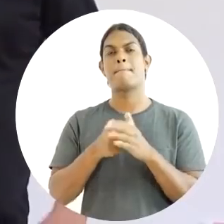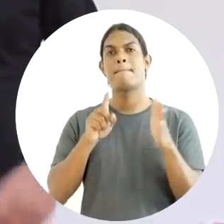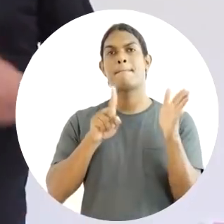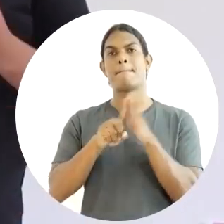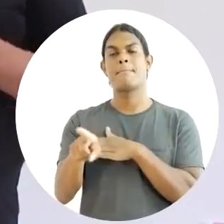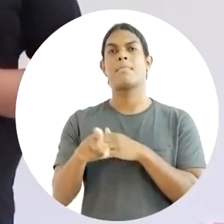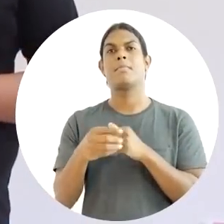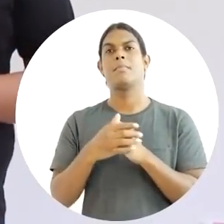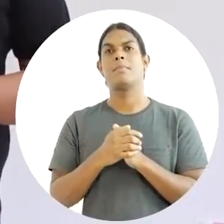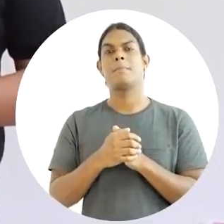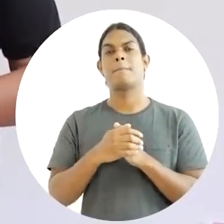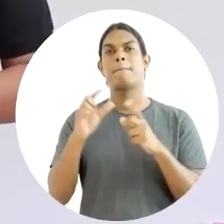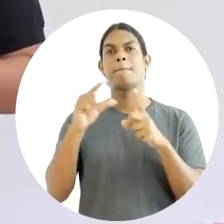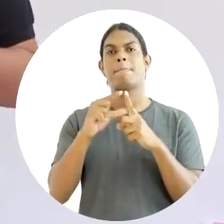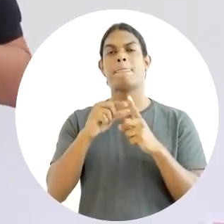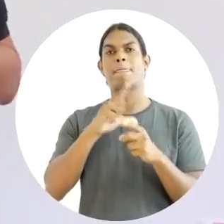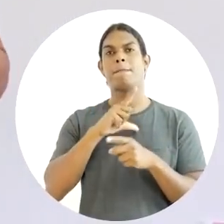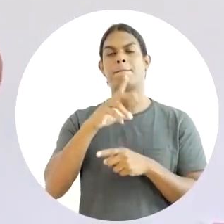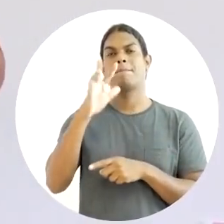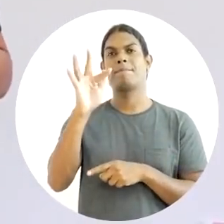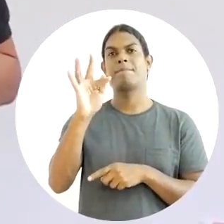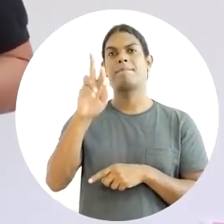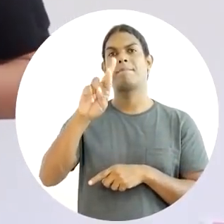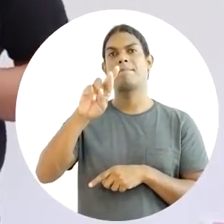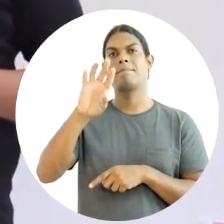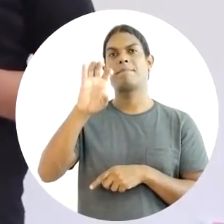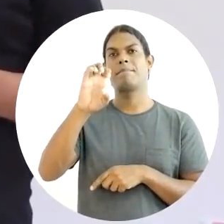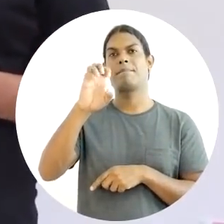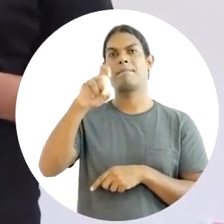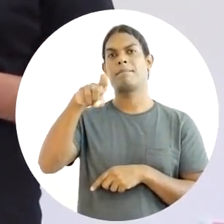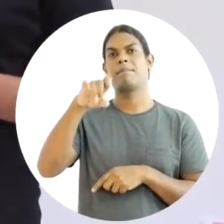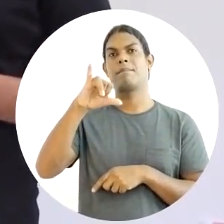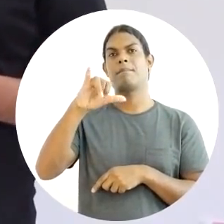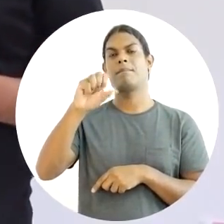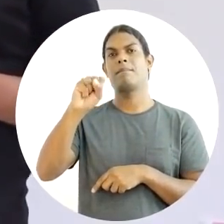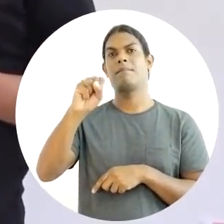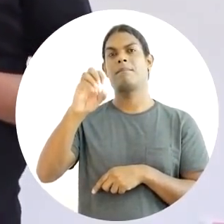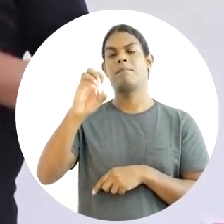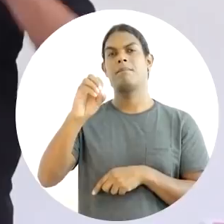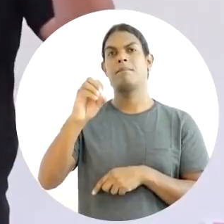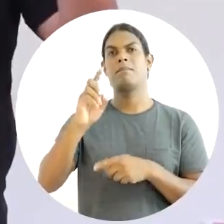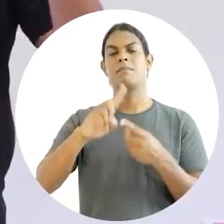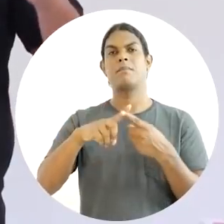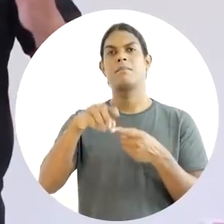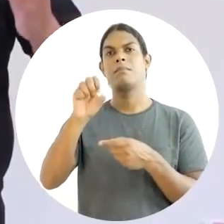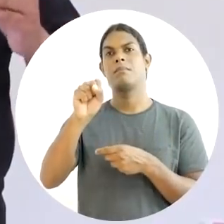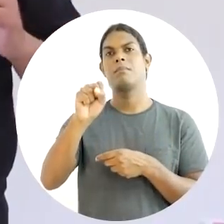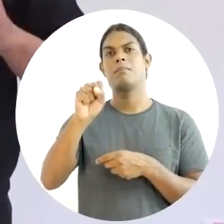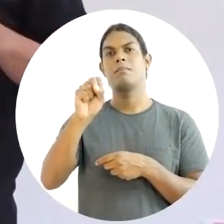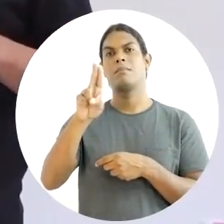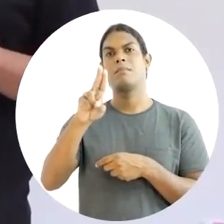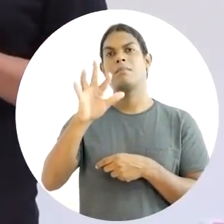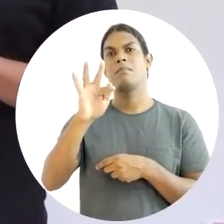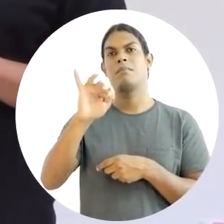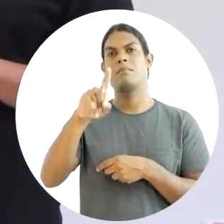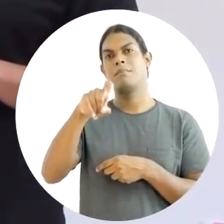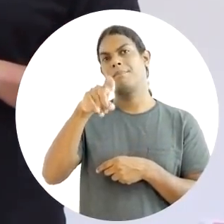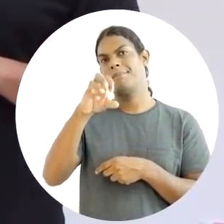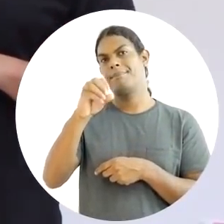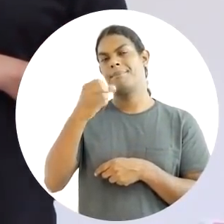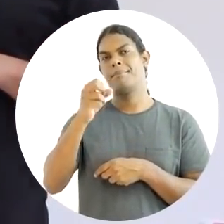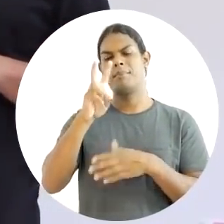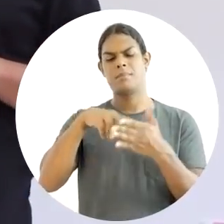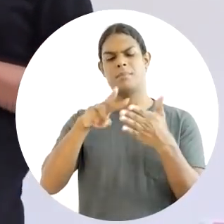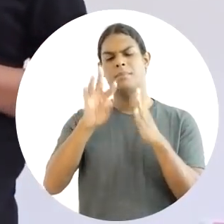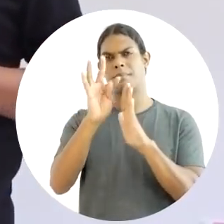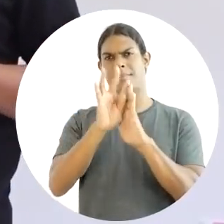que utiliza um prefixo e uma que utiliza um sufixo. Tá? Quando você olha no texto, você pode